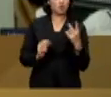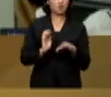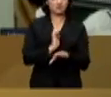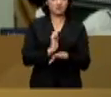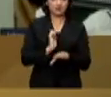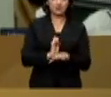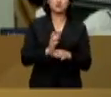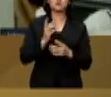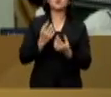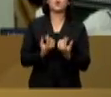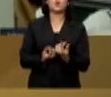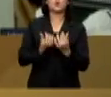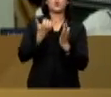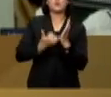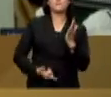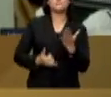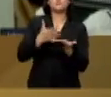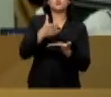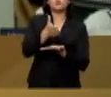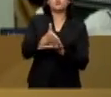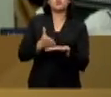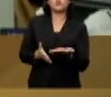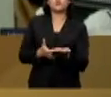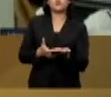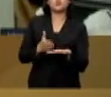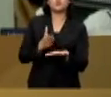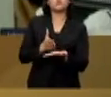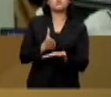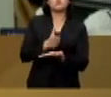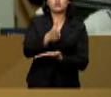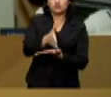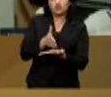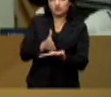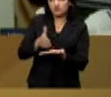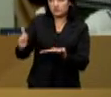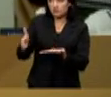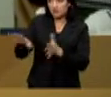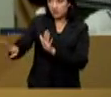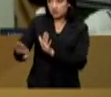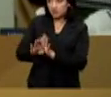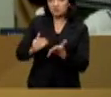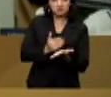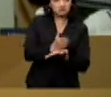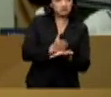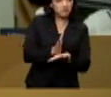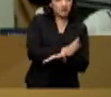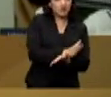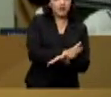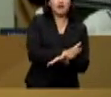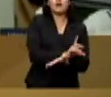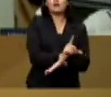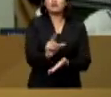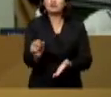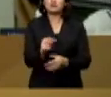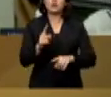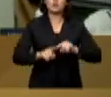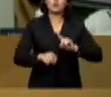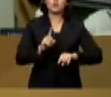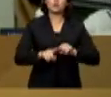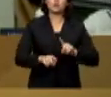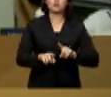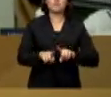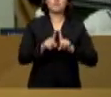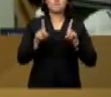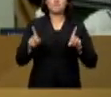destino da mercadoria. Porém, quando o adquirente, mesmo situado em outra unidade da federação, é consumidor final, não